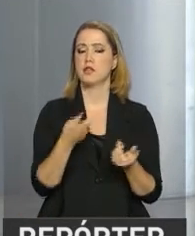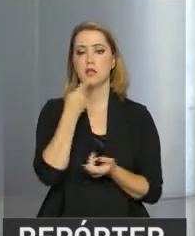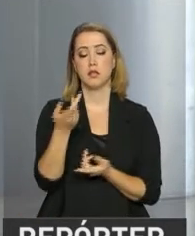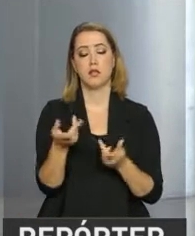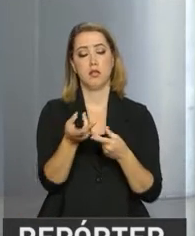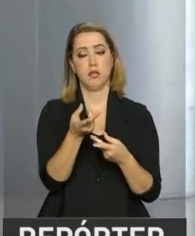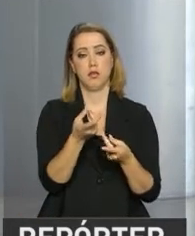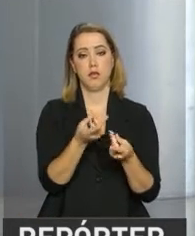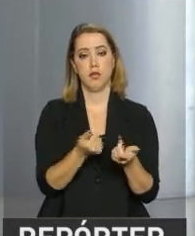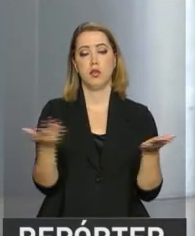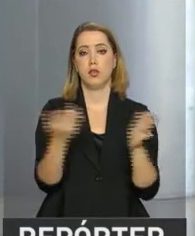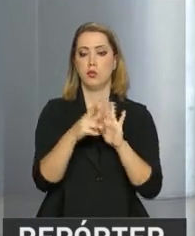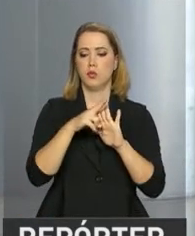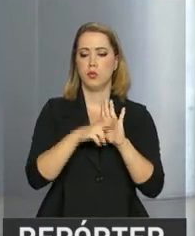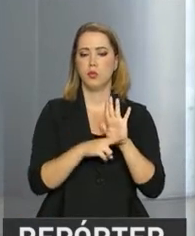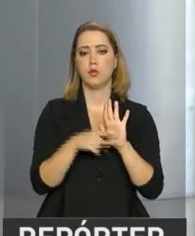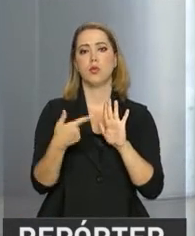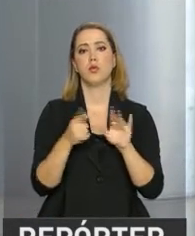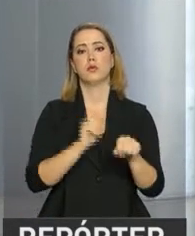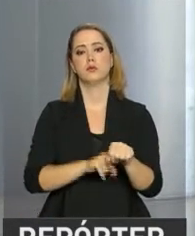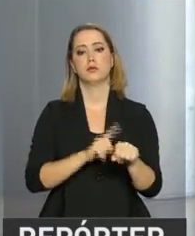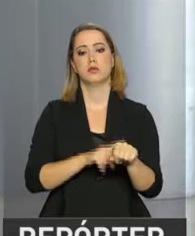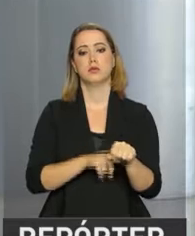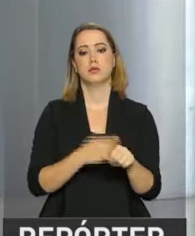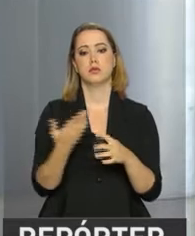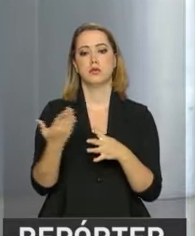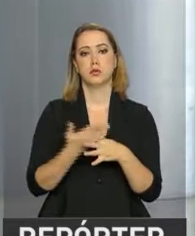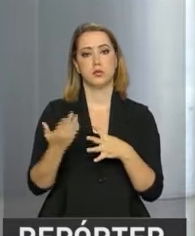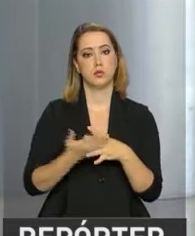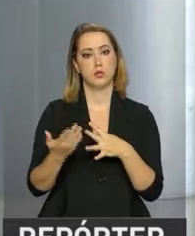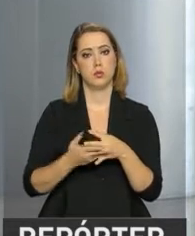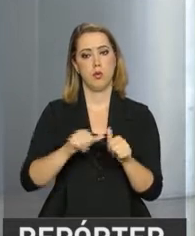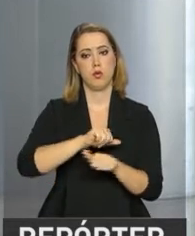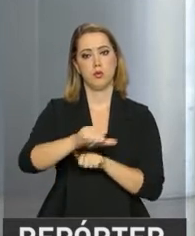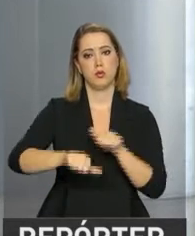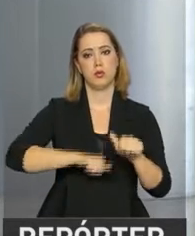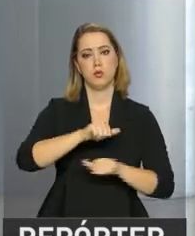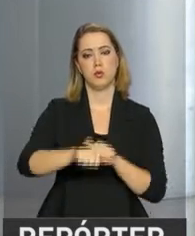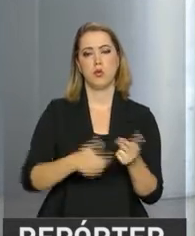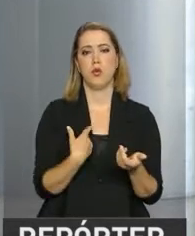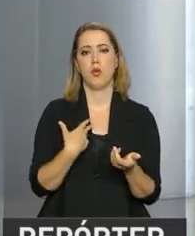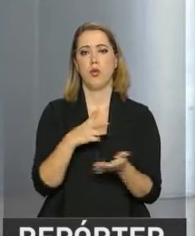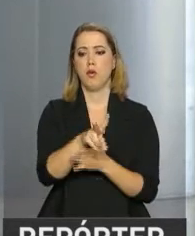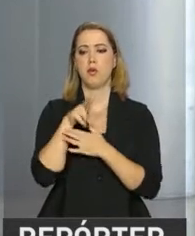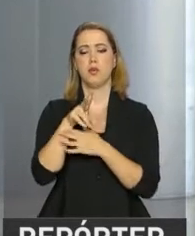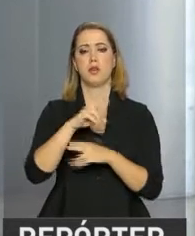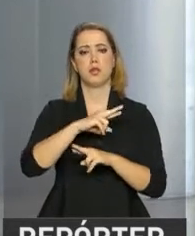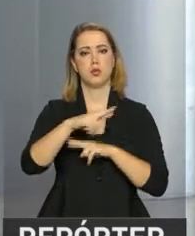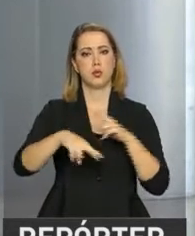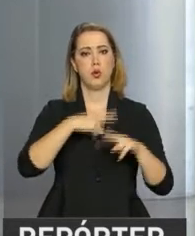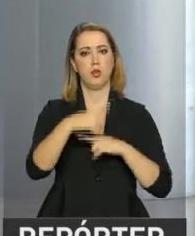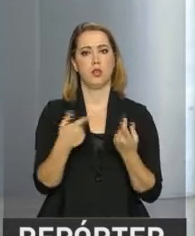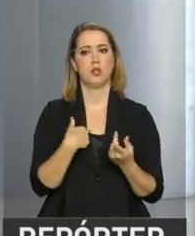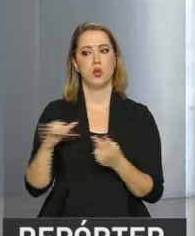ter uma regulamentação com relação ao prazo do crédito rotativo o crédito rotativo que aquele crédito mais alto que têm taxas